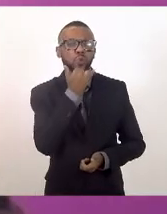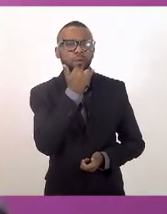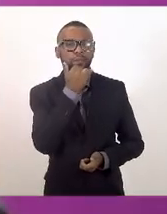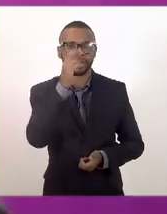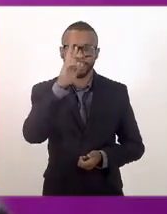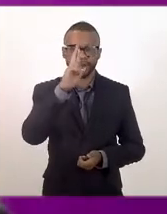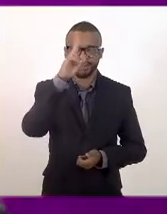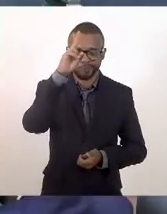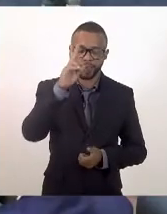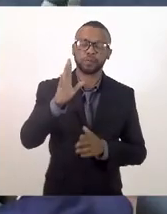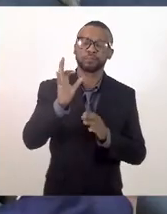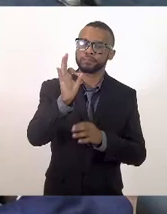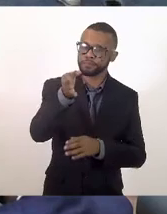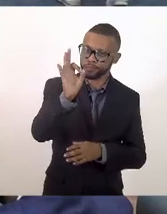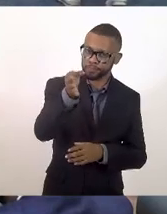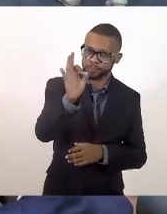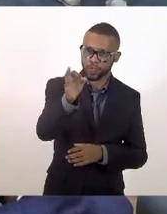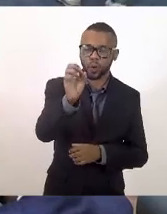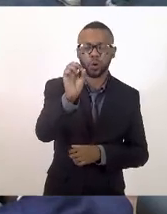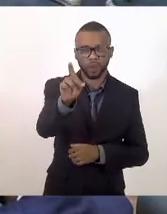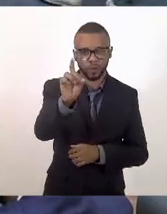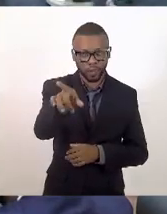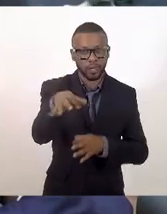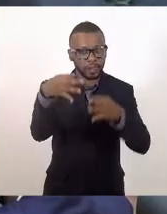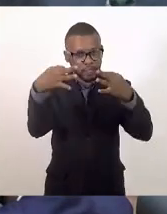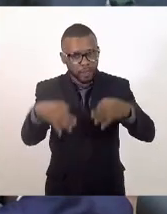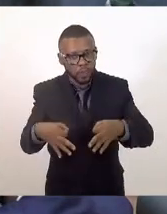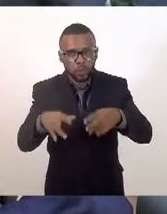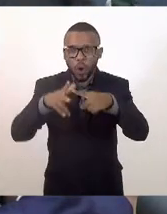reclamei. Aí. Aí. Está desse